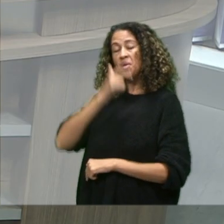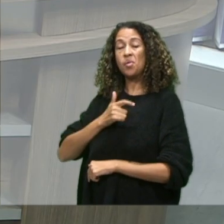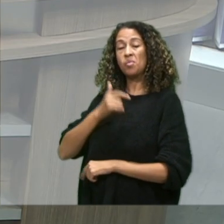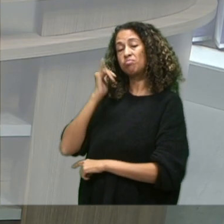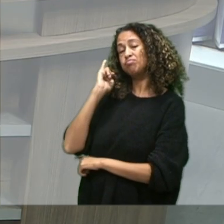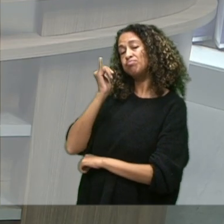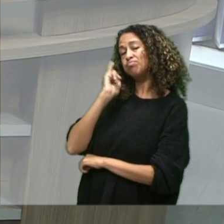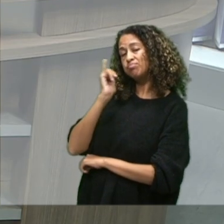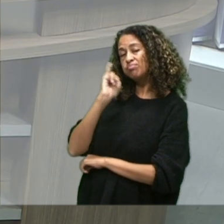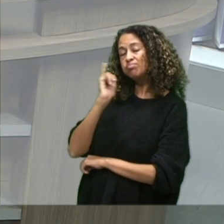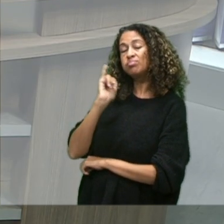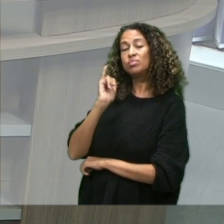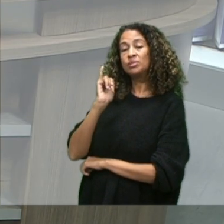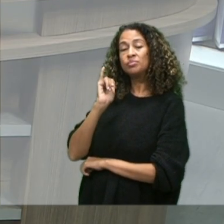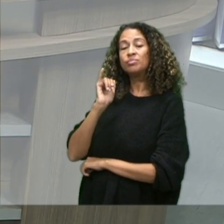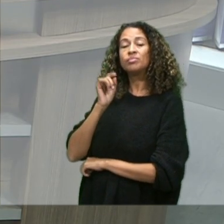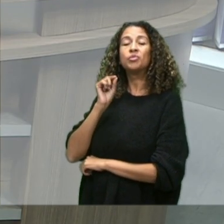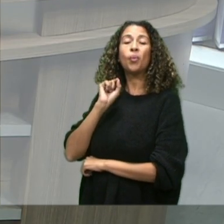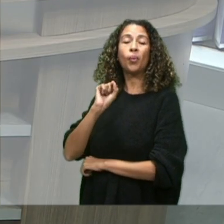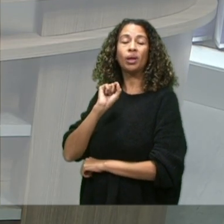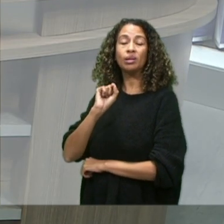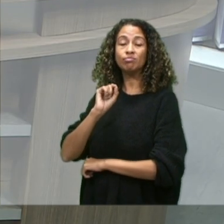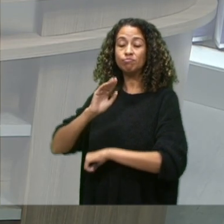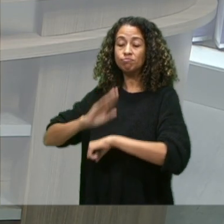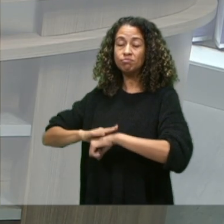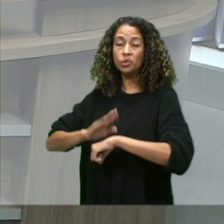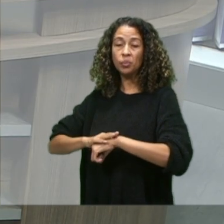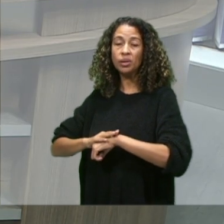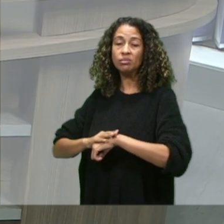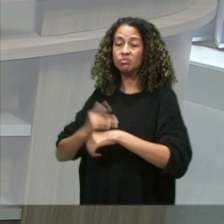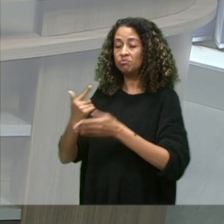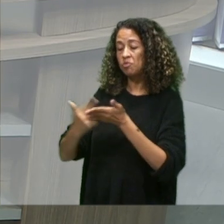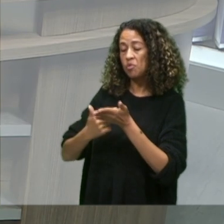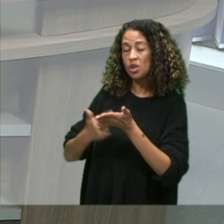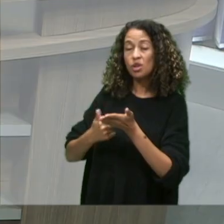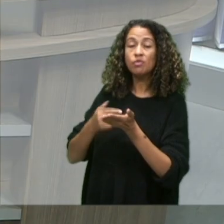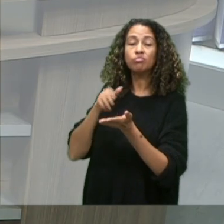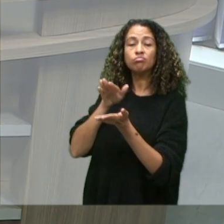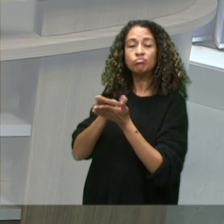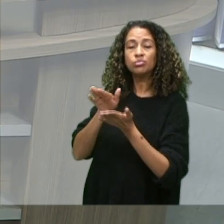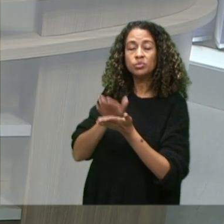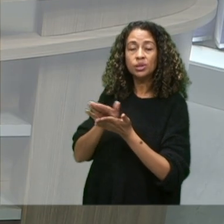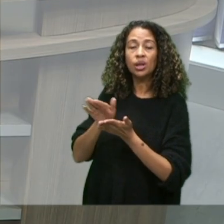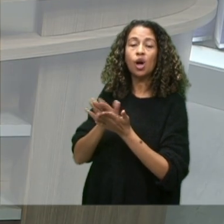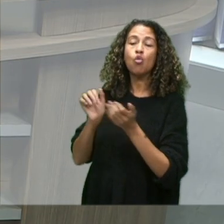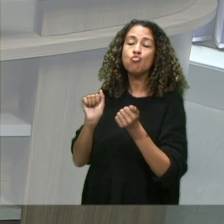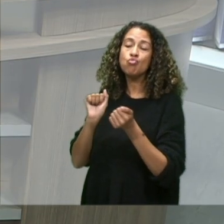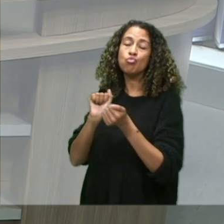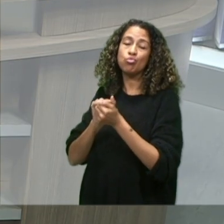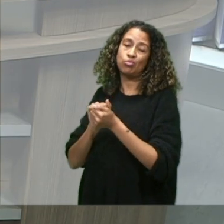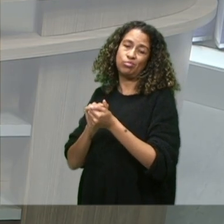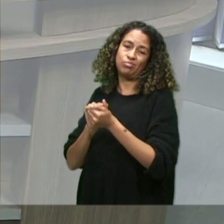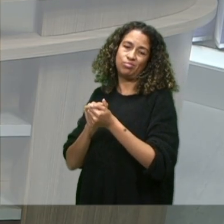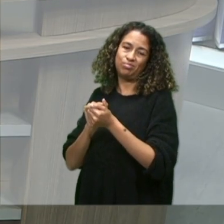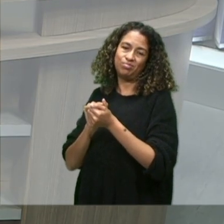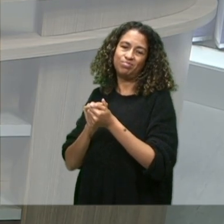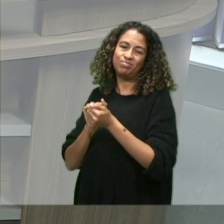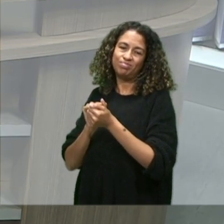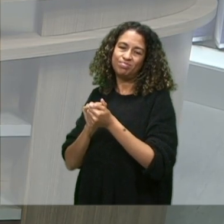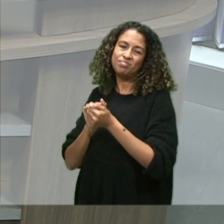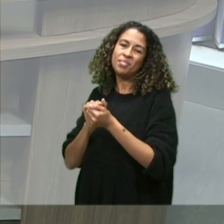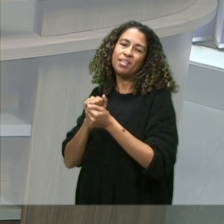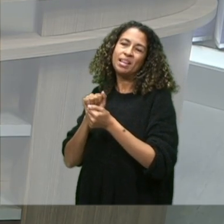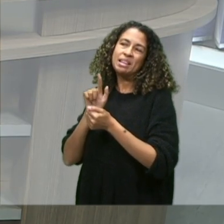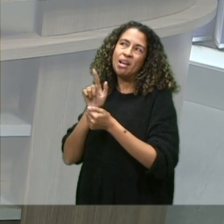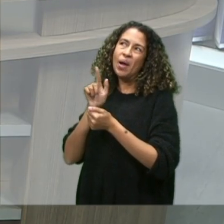de estar fazendo um espetáculo que tem um livro publicado junto. Então, é um